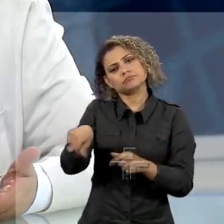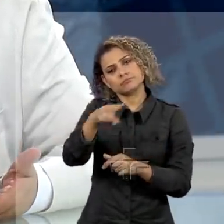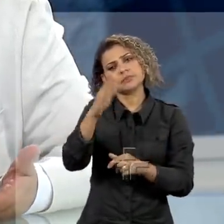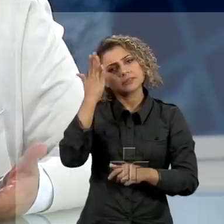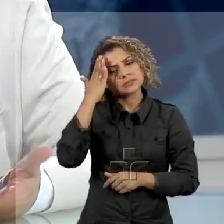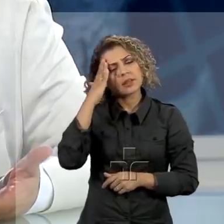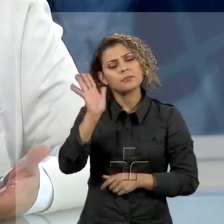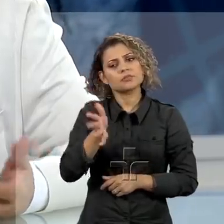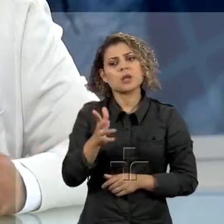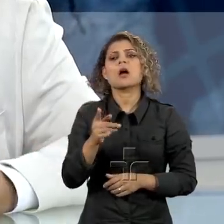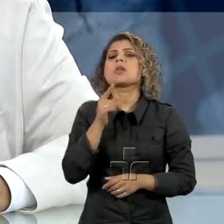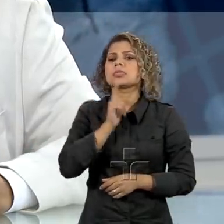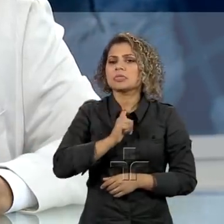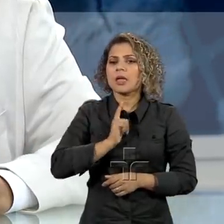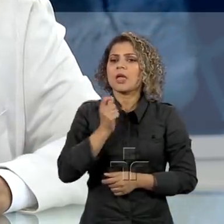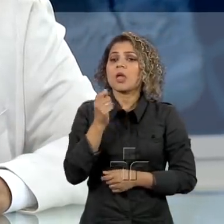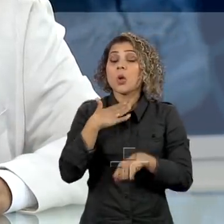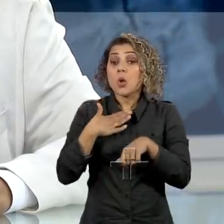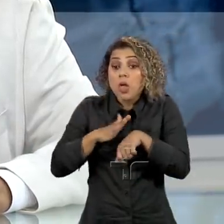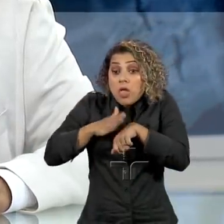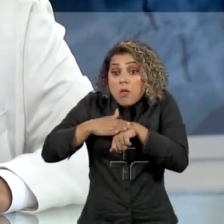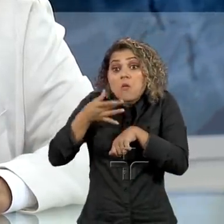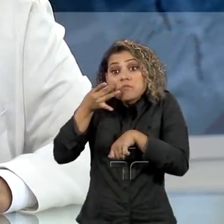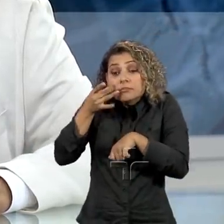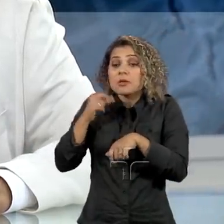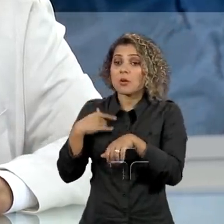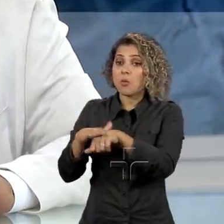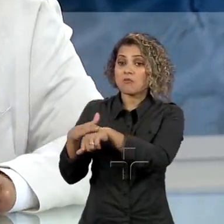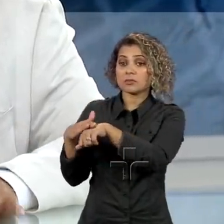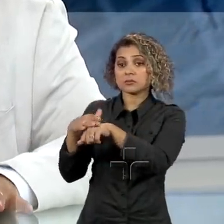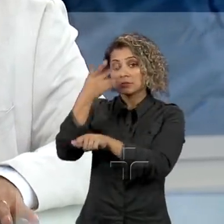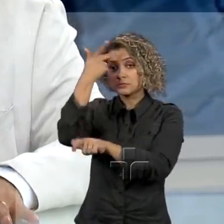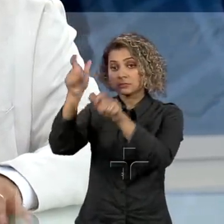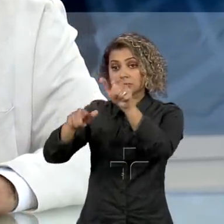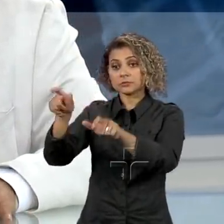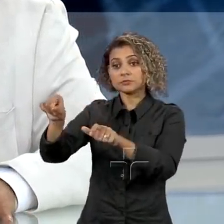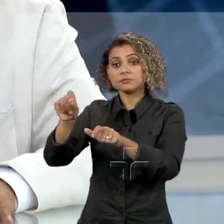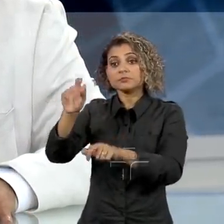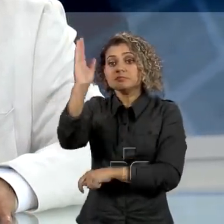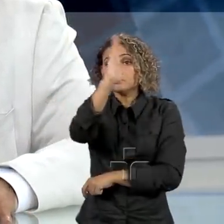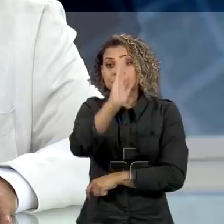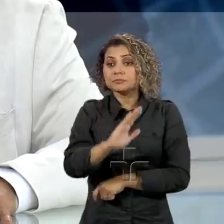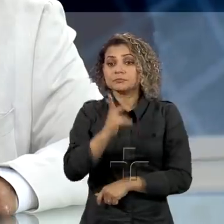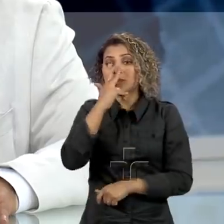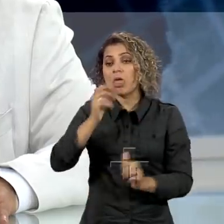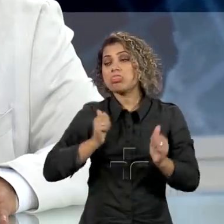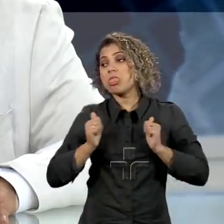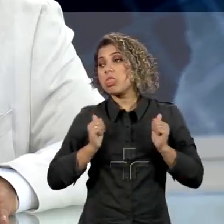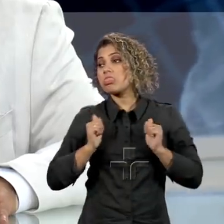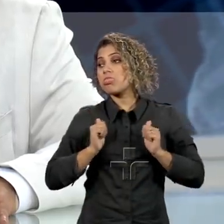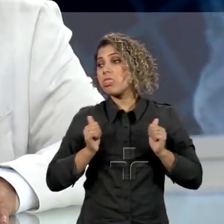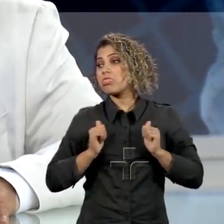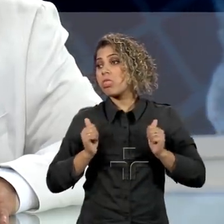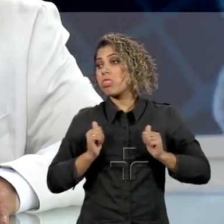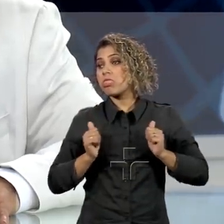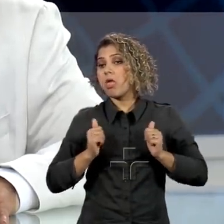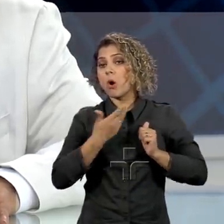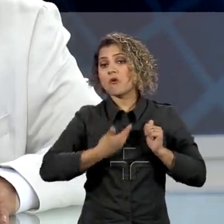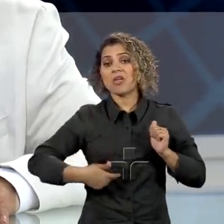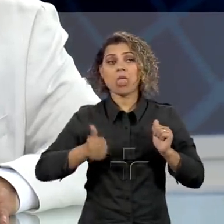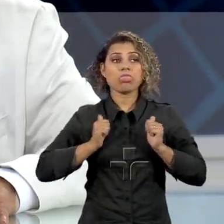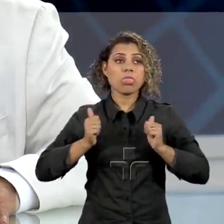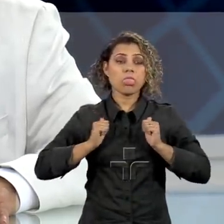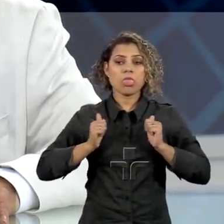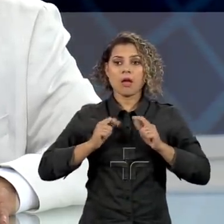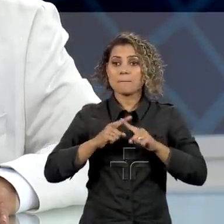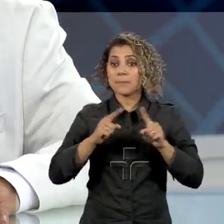disso, já tive exemplos falando com pessoas assim, sem a sensação de que o Estado brasileiro é omisso, mas ele é mais omisso ainda